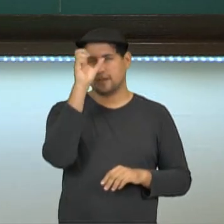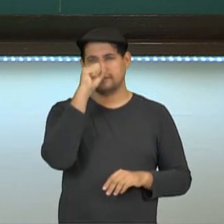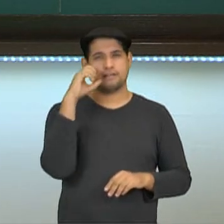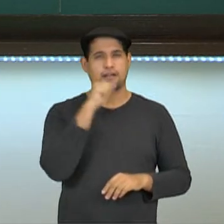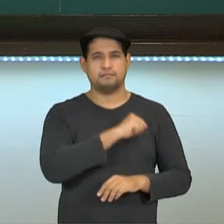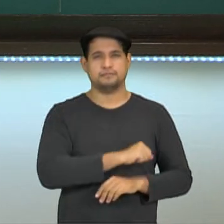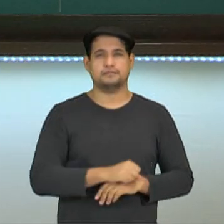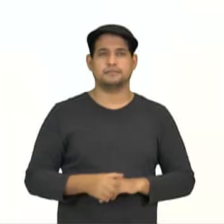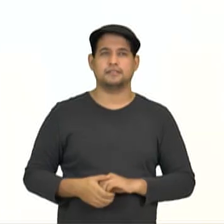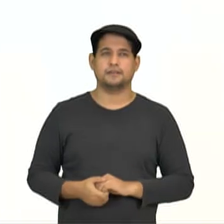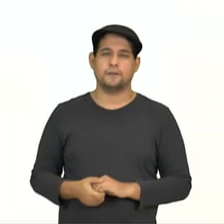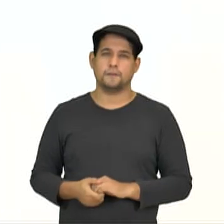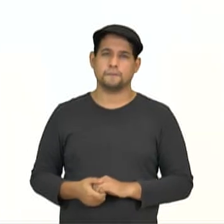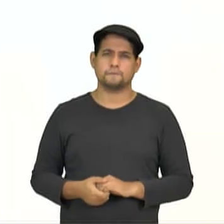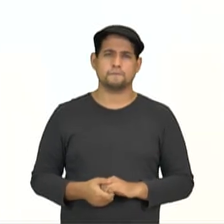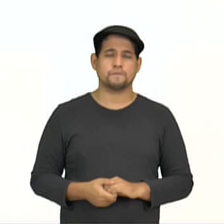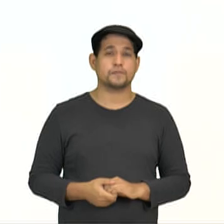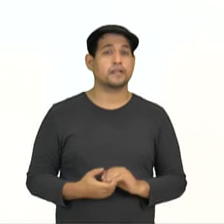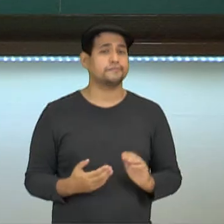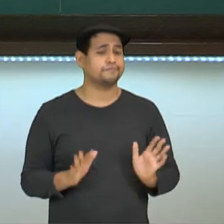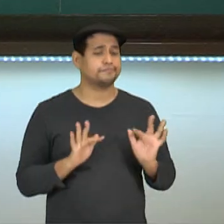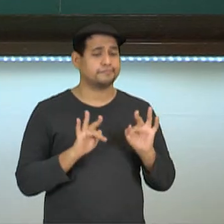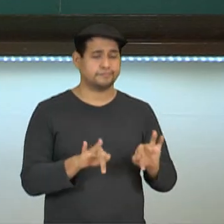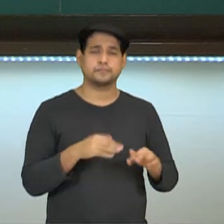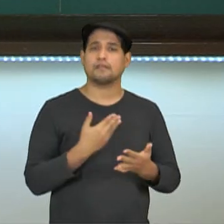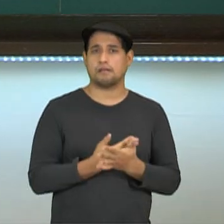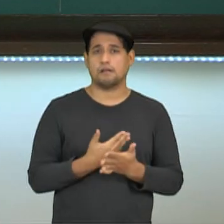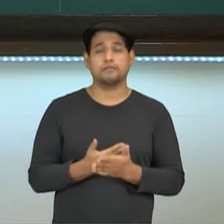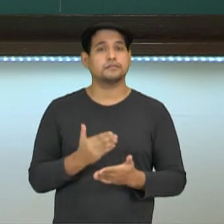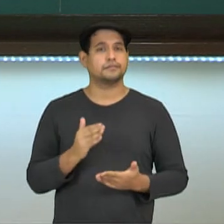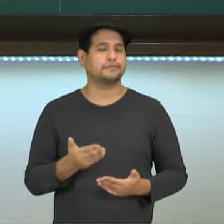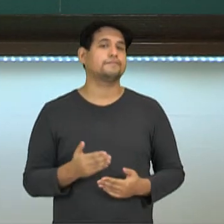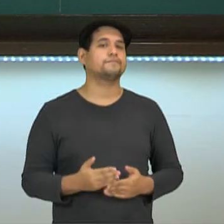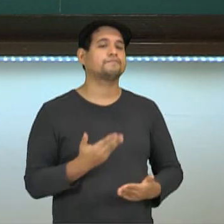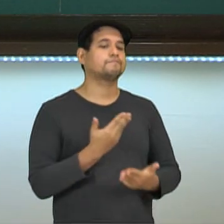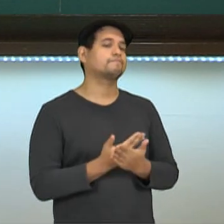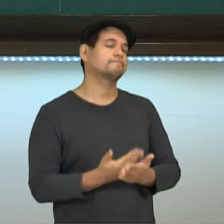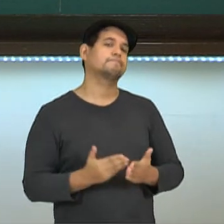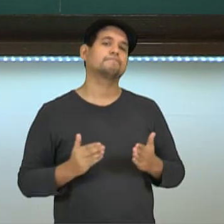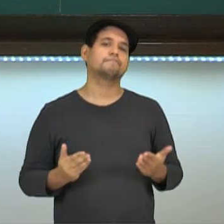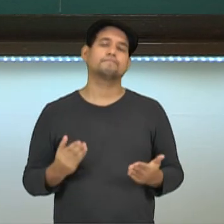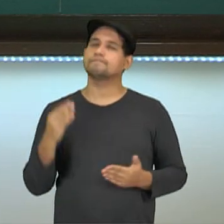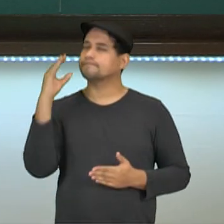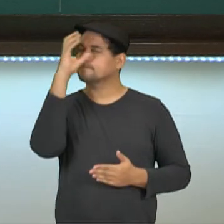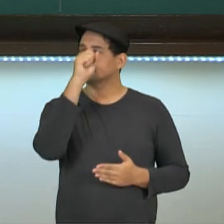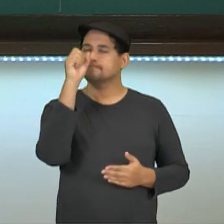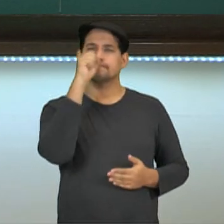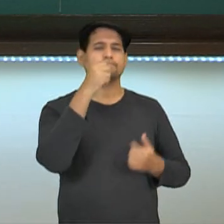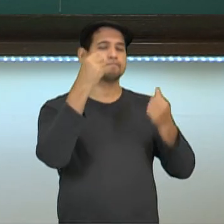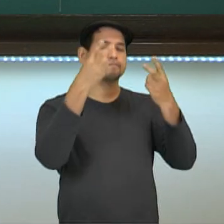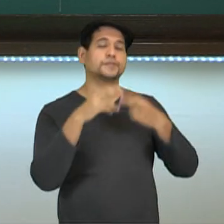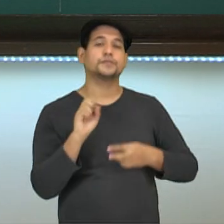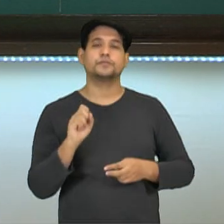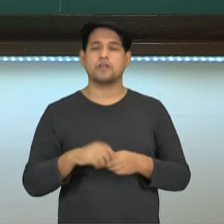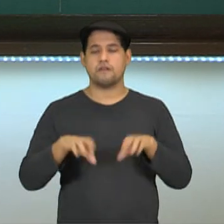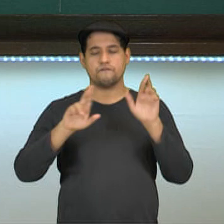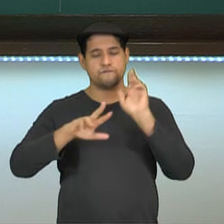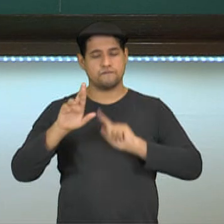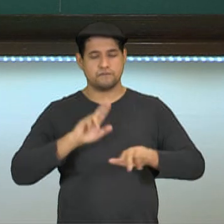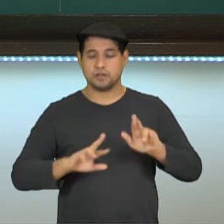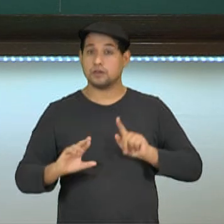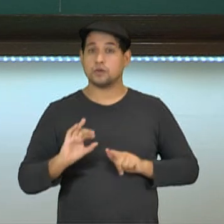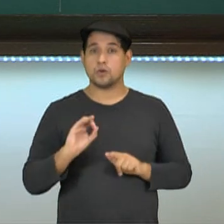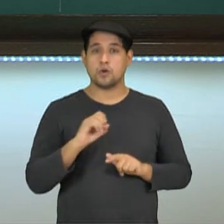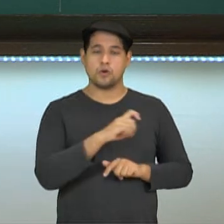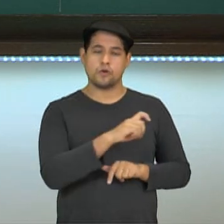jeito. E chegamos ao fim dessa aula. Nessa aula, então, nós falamos dos tipos de